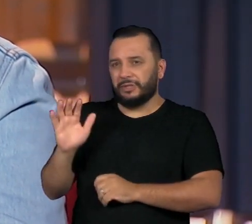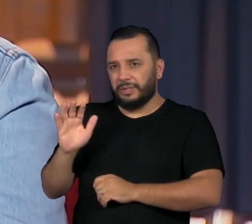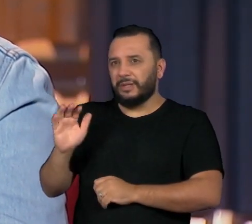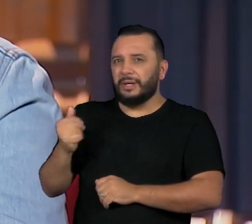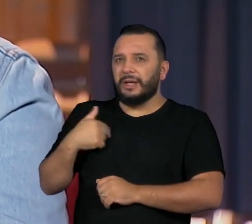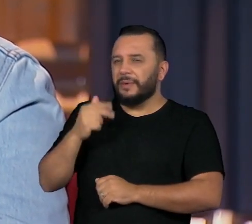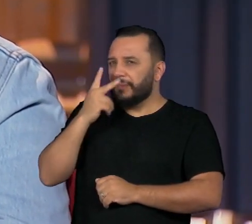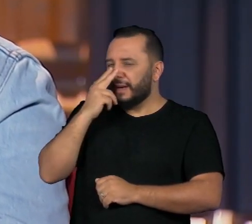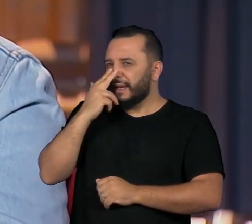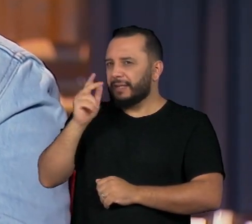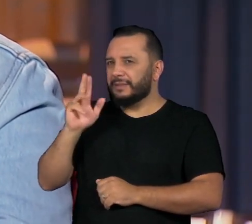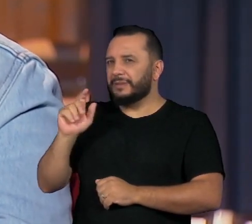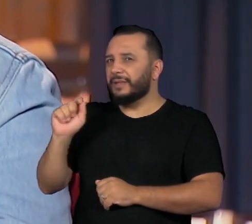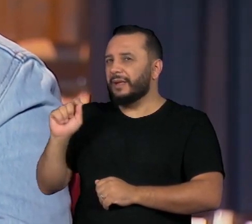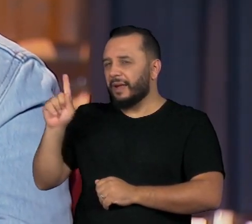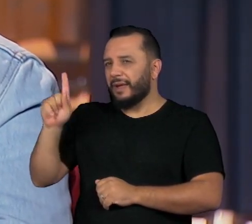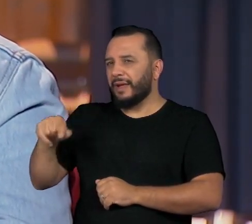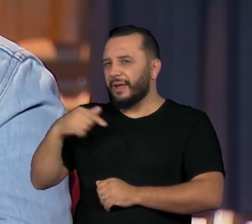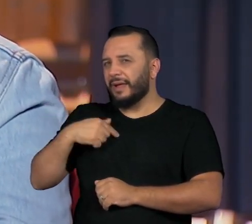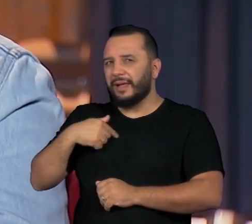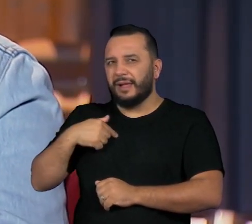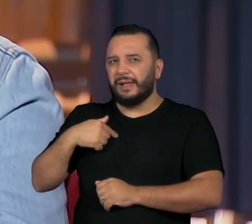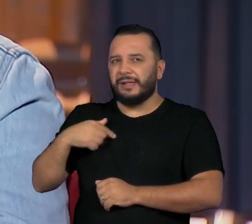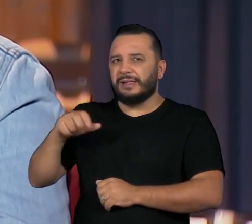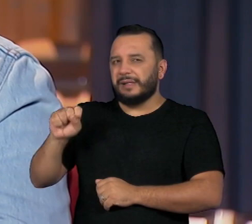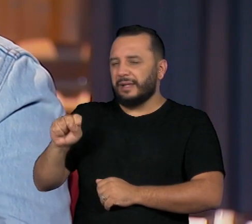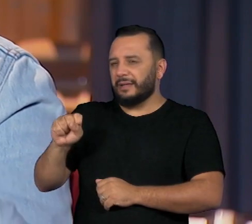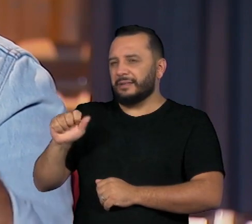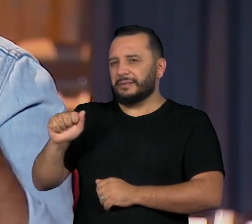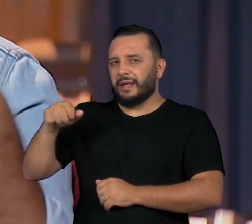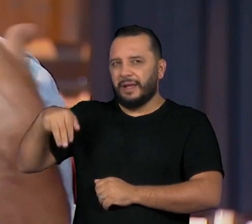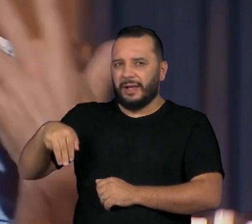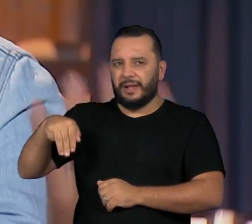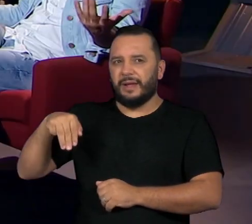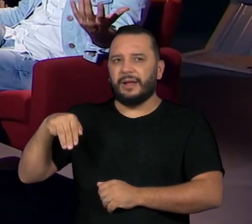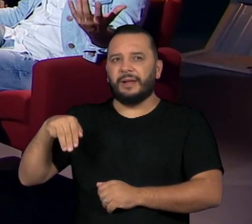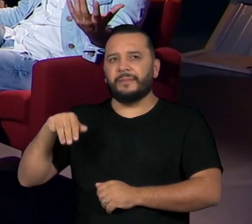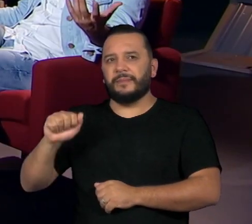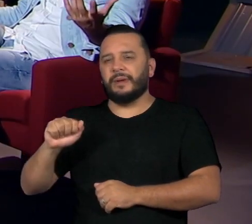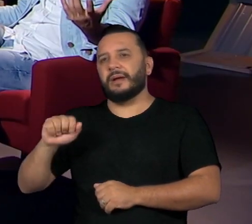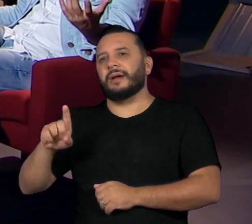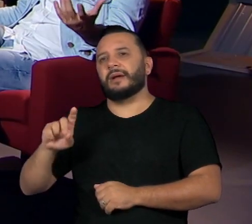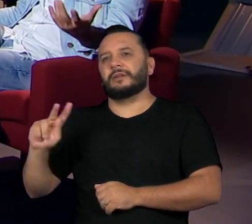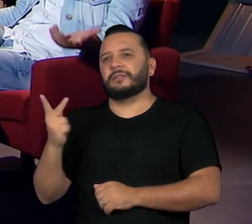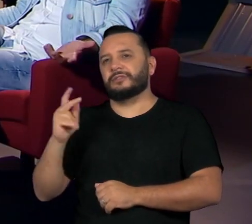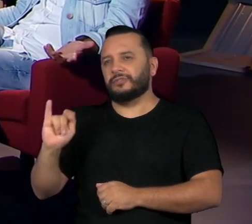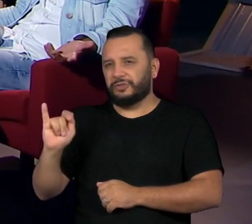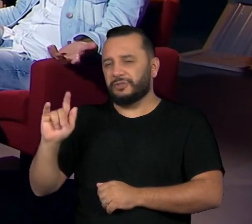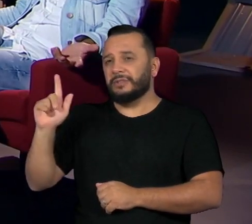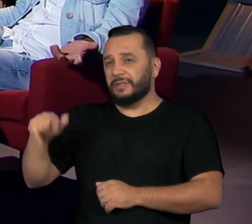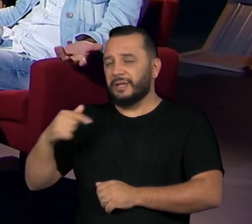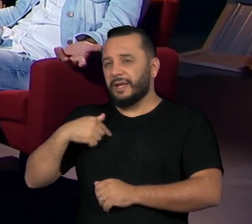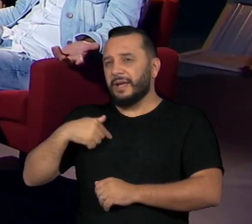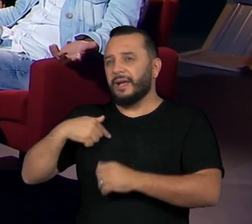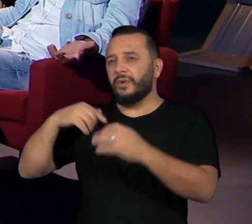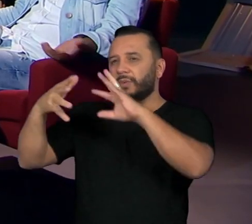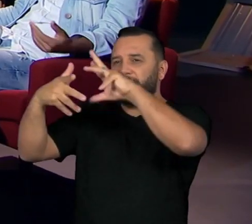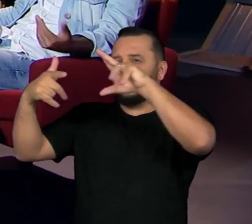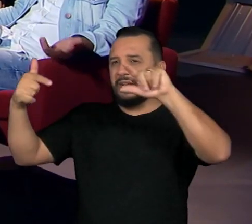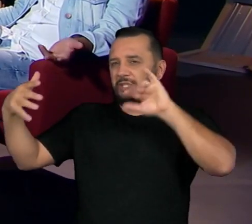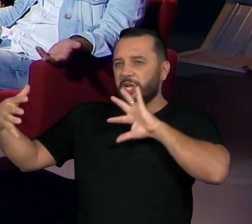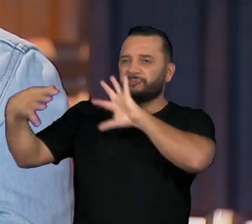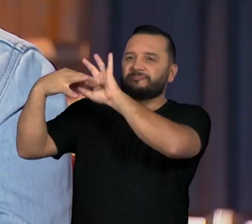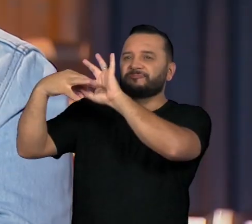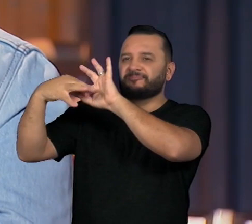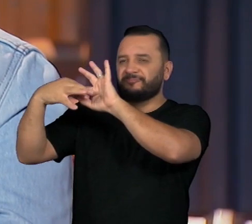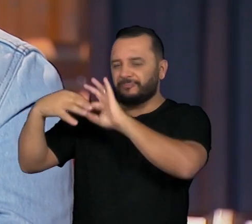nome de Samadhi, identificam com a ideia de não dualidade, de experiência de ser um com o universo. De iluminação. De iluminação. É muito lindo, é